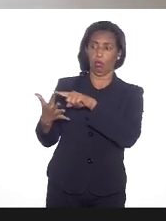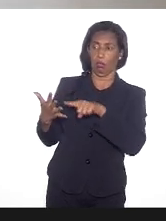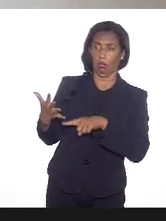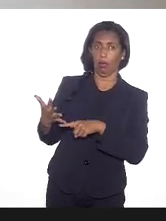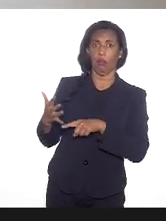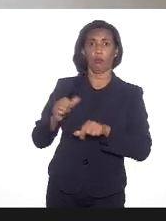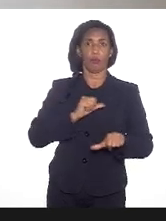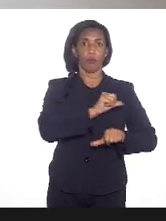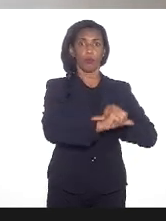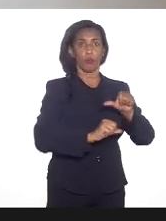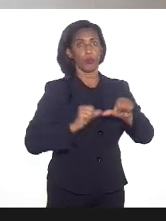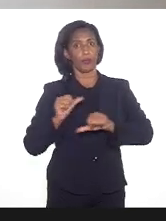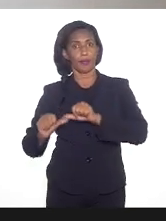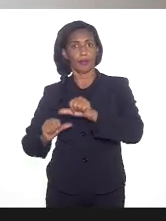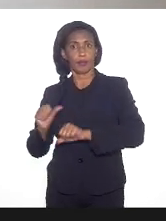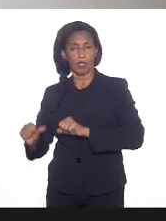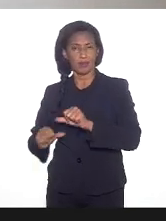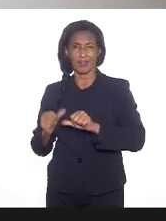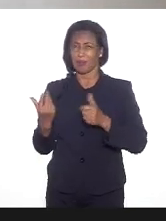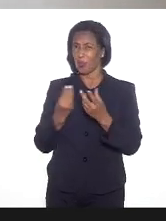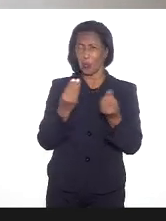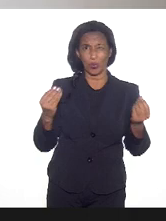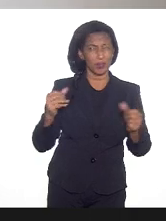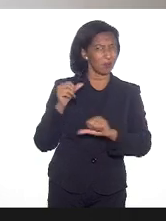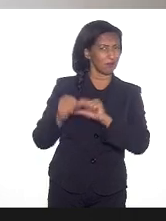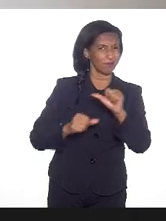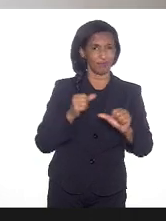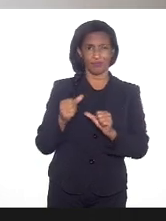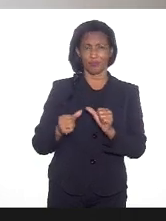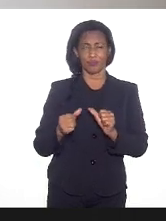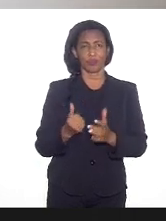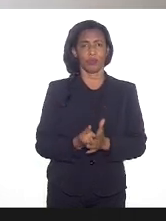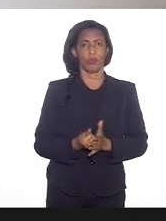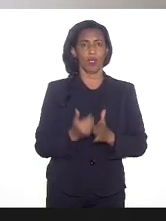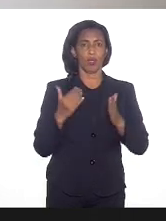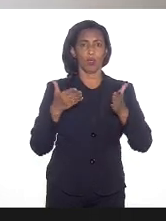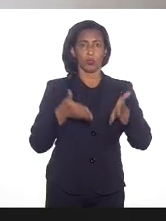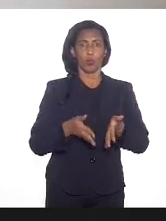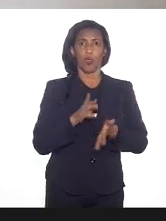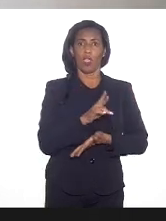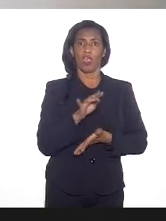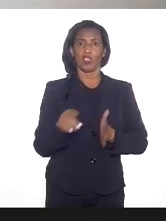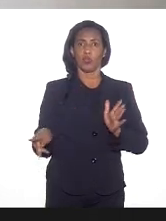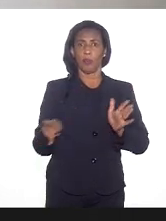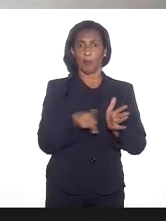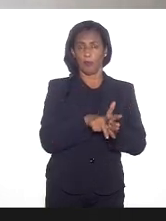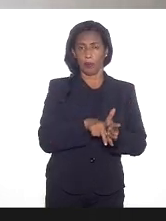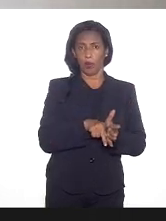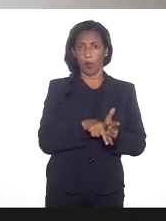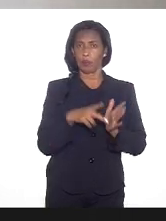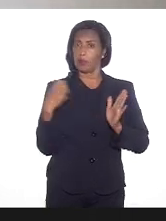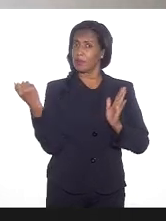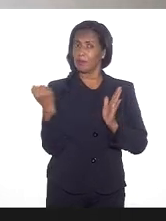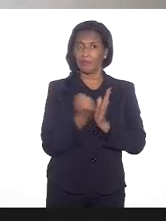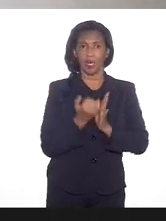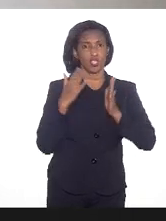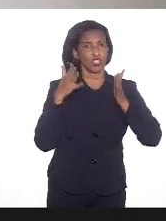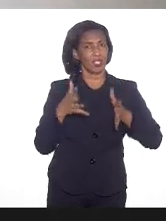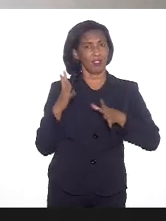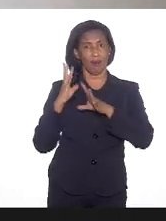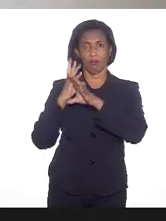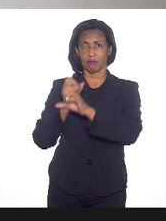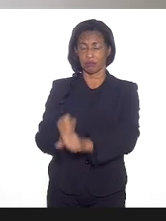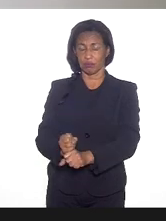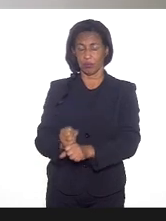uma mudança, né, houveram duas mudanças no perfil do regime próprio, e isso impacta diretamente os cálculos atuariais.